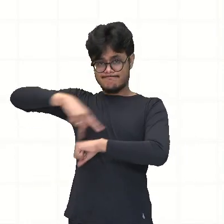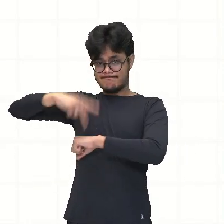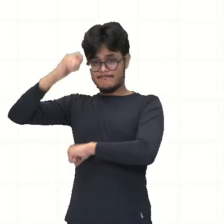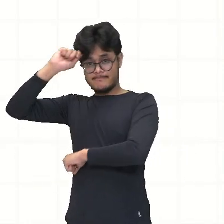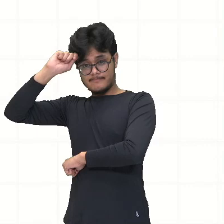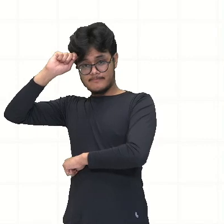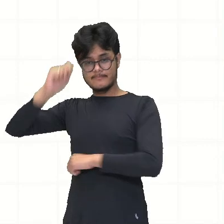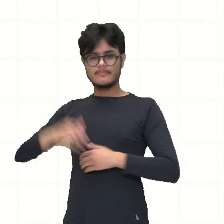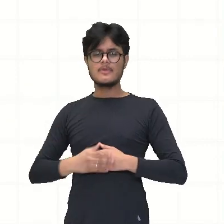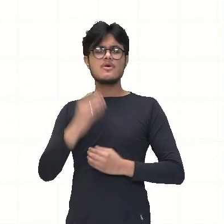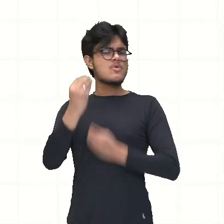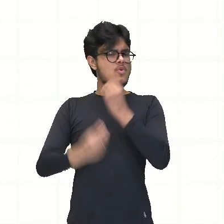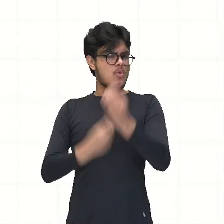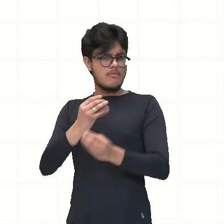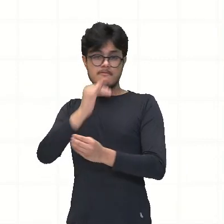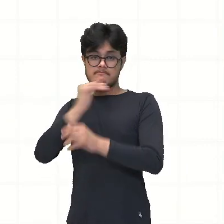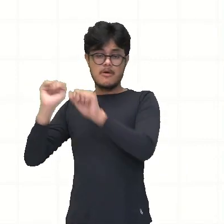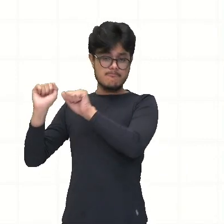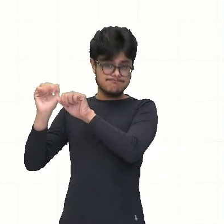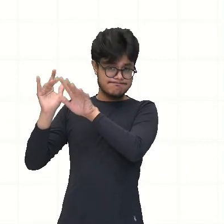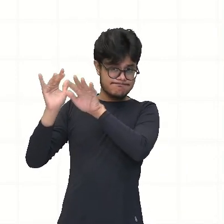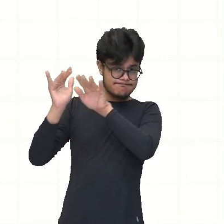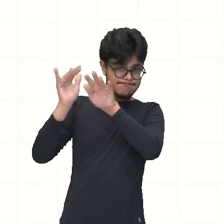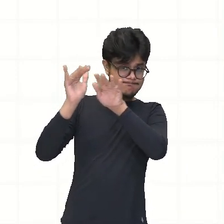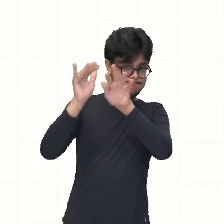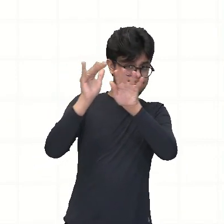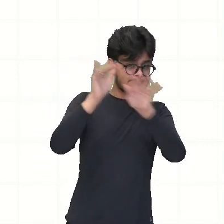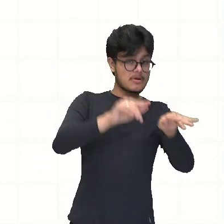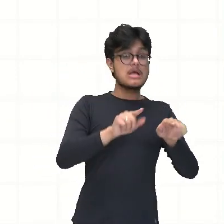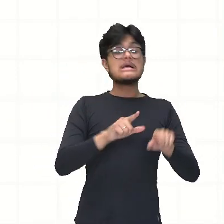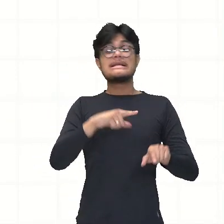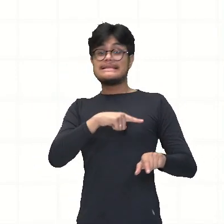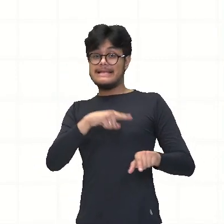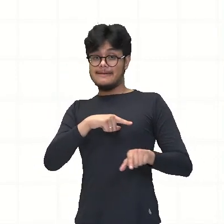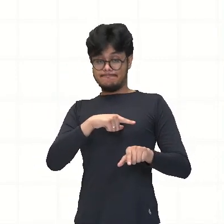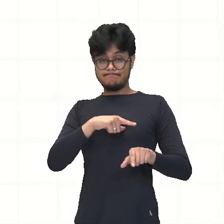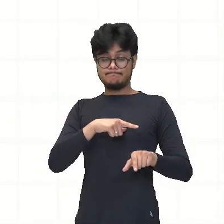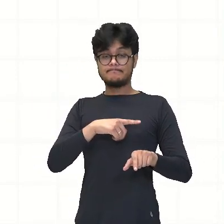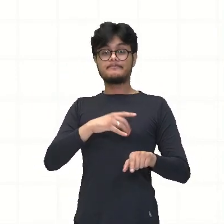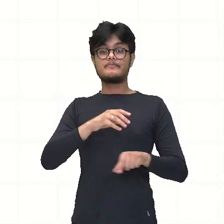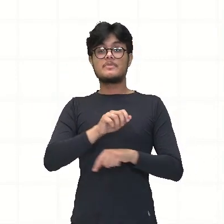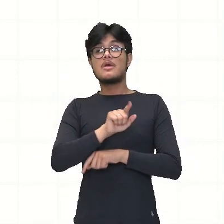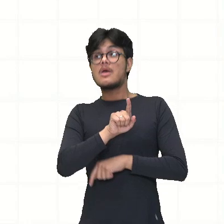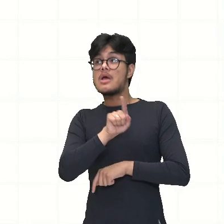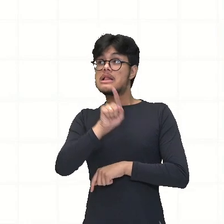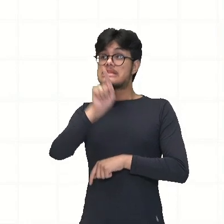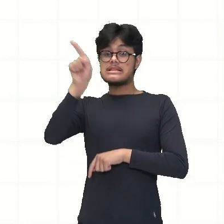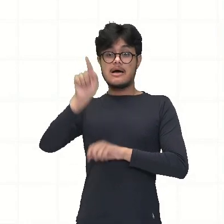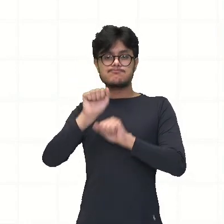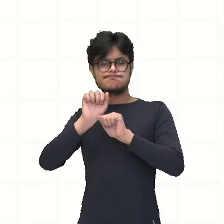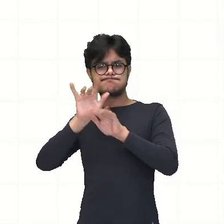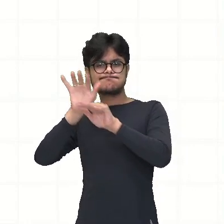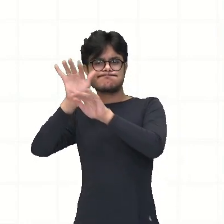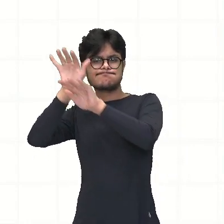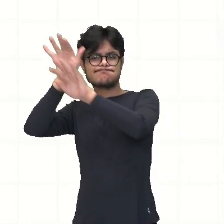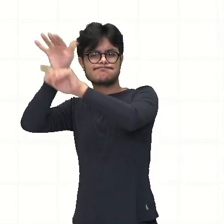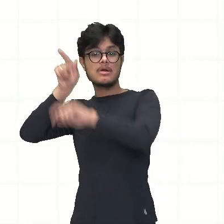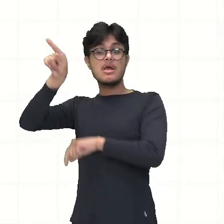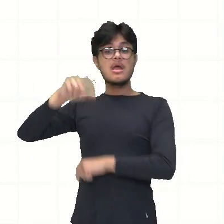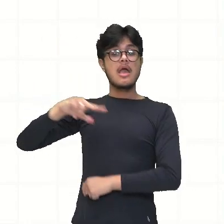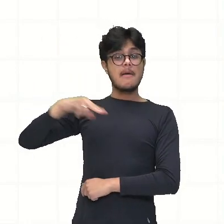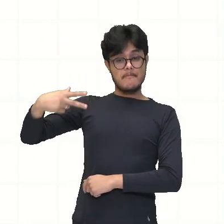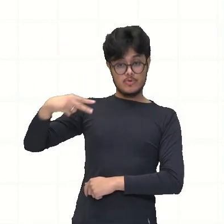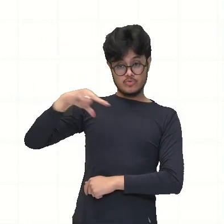também o fluxo, tanto para o continente europeu, né? Ali para Portugal, principalmente, para